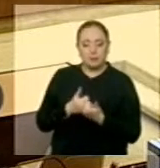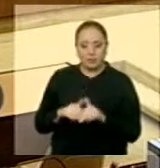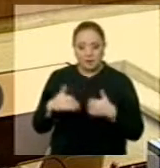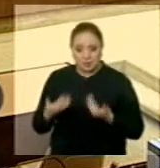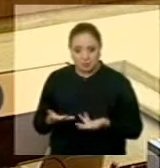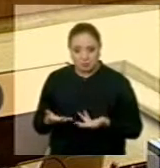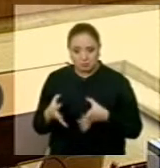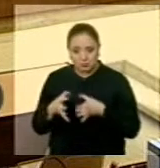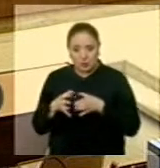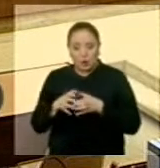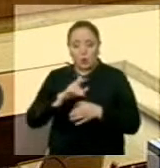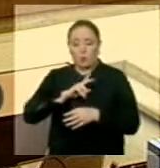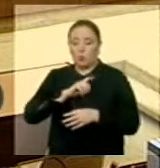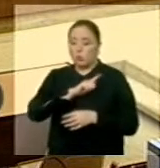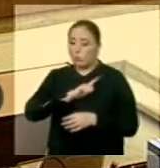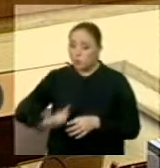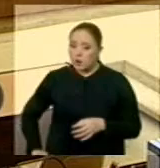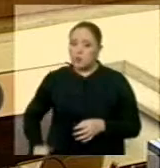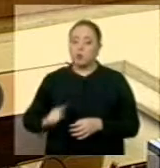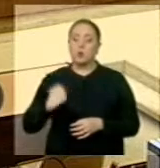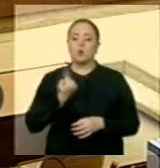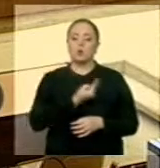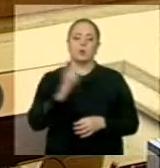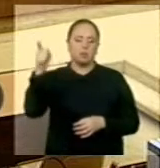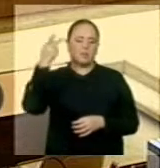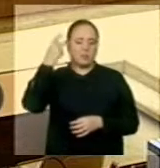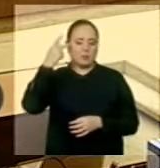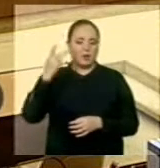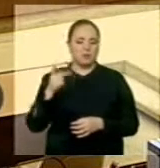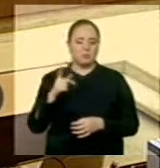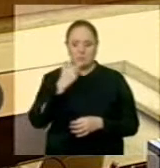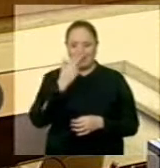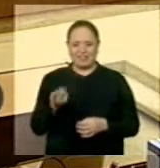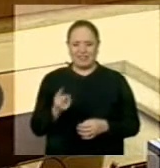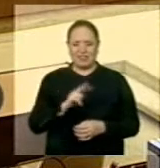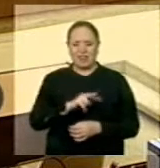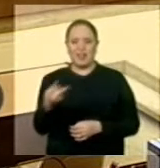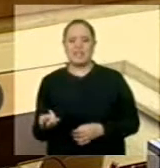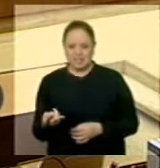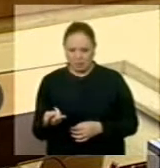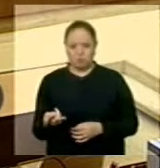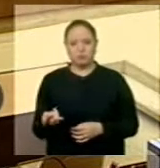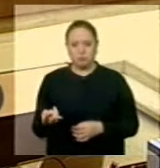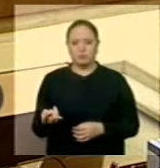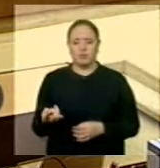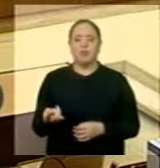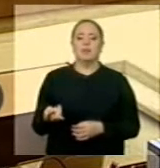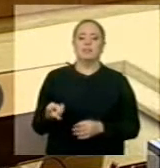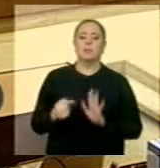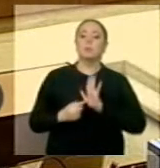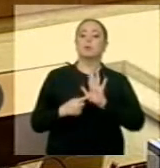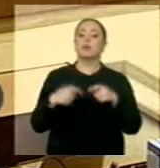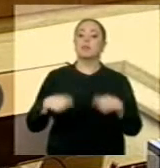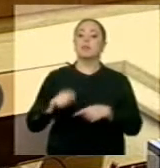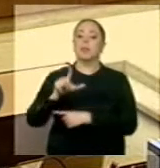poder público, nós fazíamos o Estado de São Paulo, essa inversão, aí se direcionava a necessidade